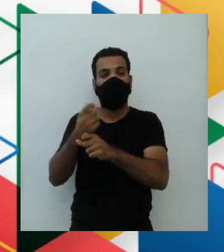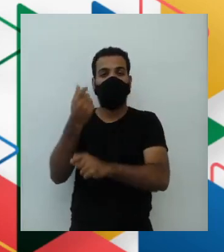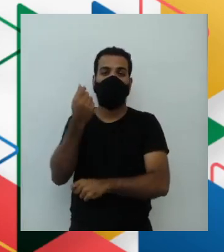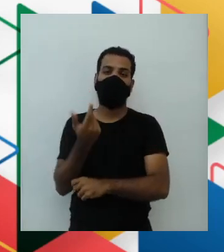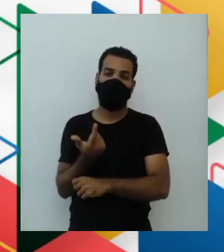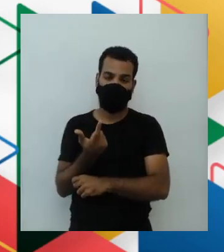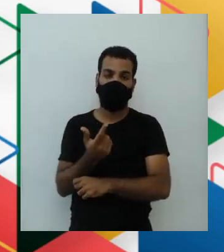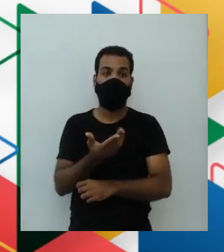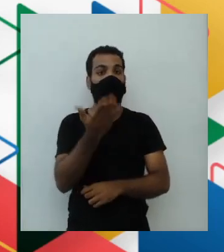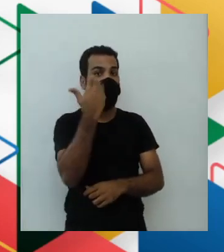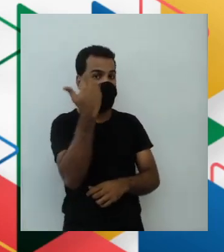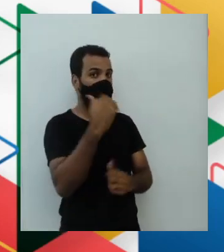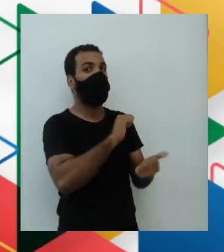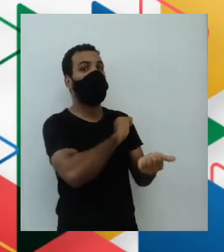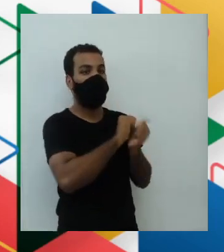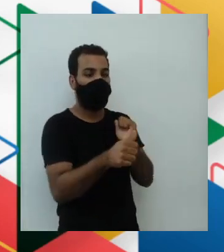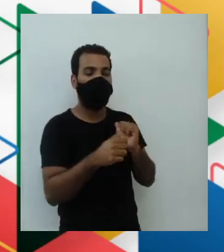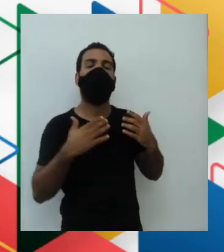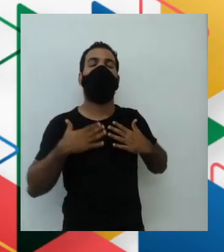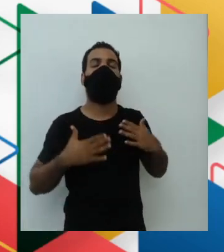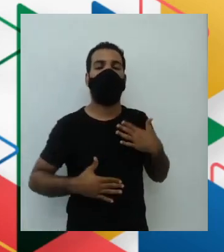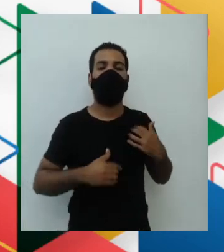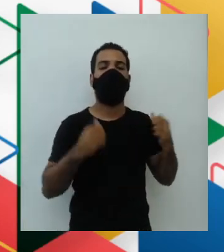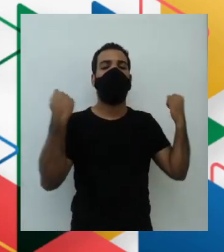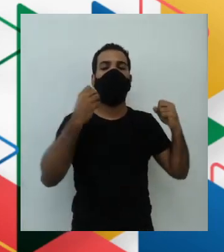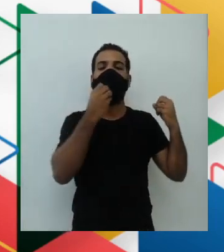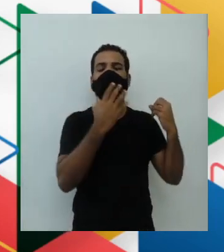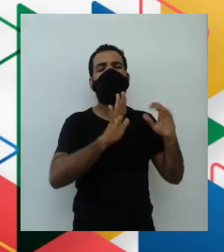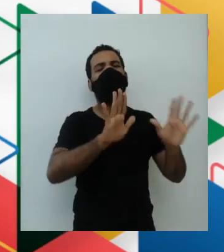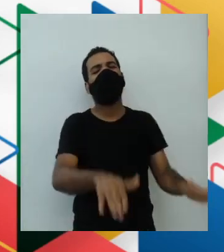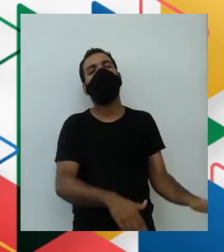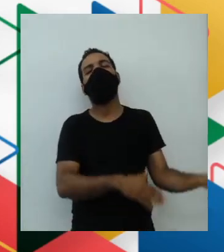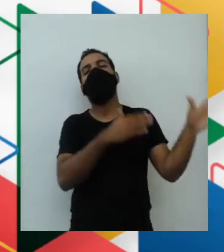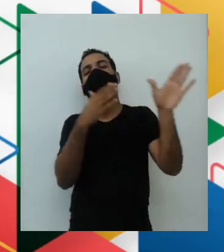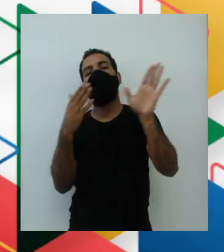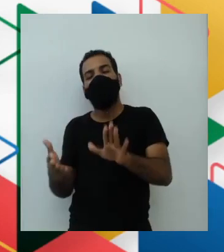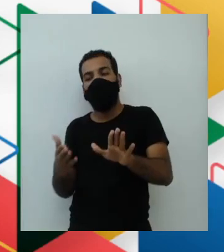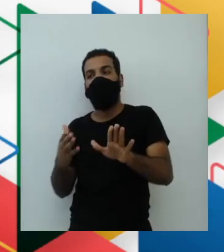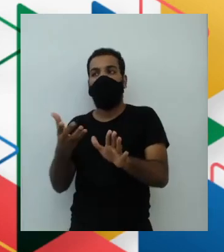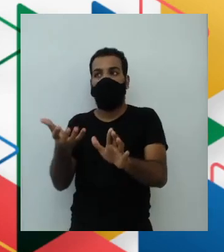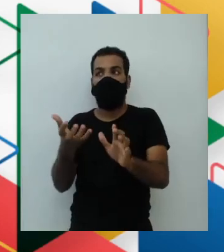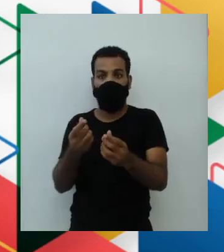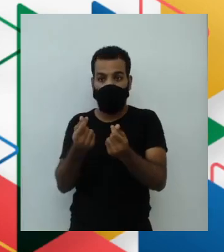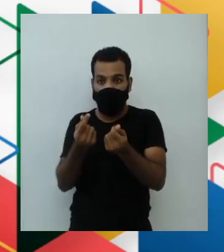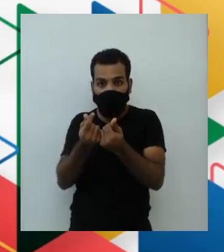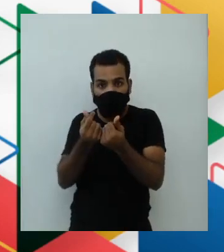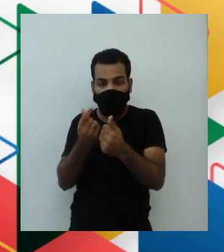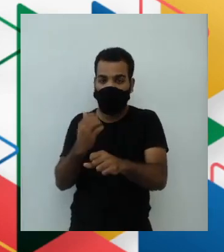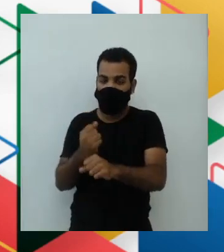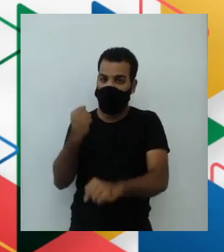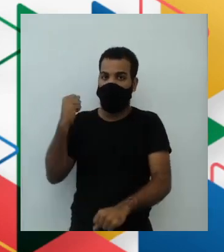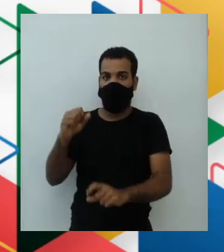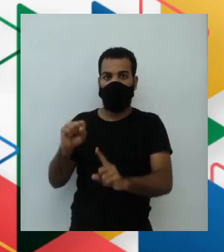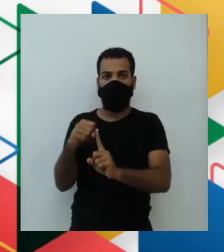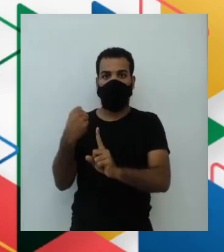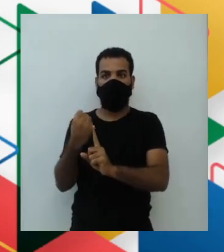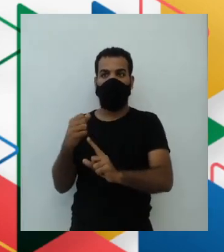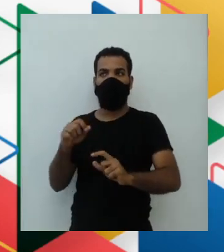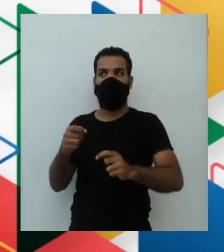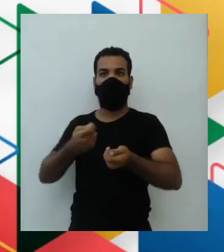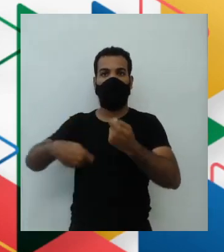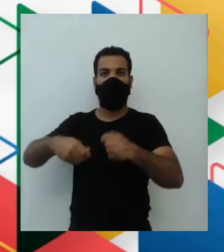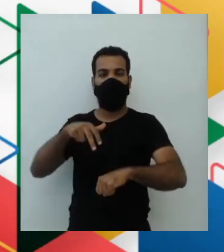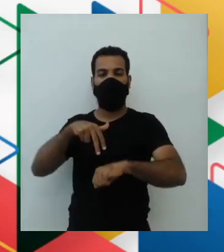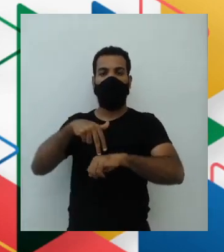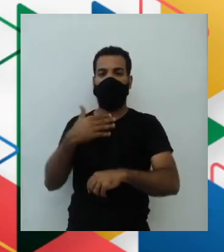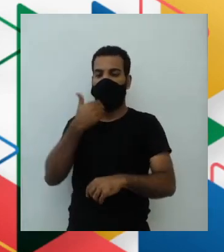esporte passou a ser visto como um mercado promissor para a melhoria do status